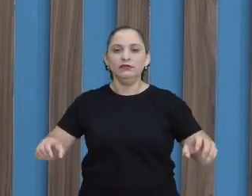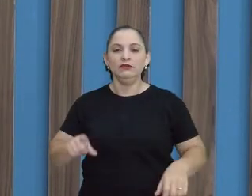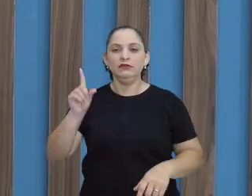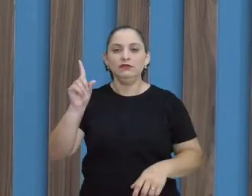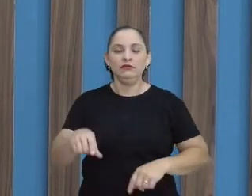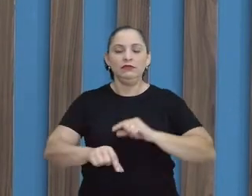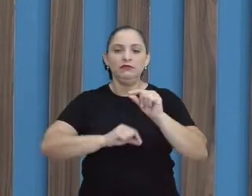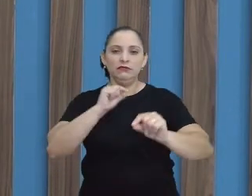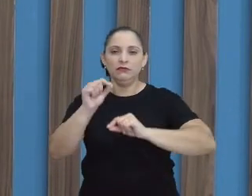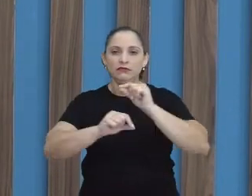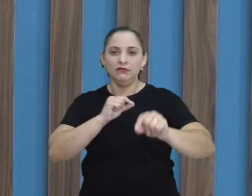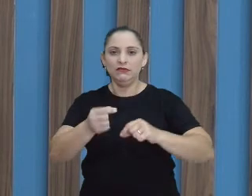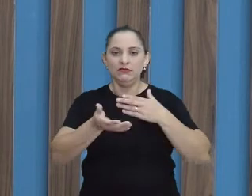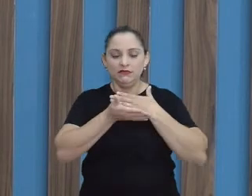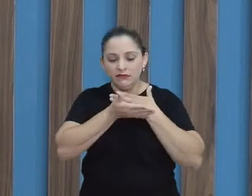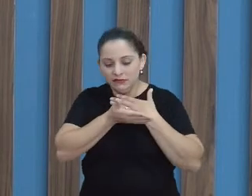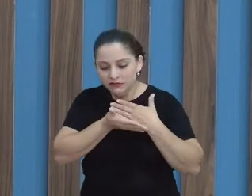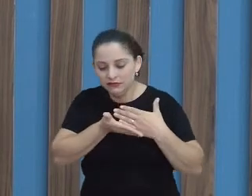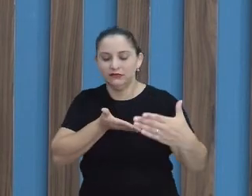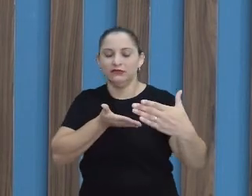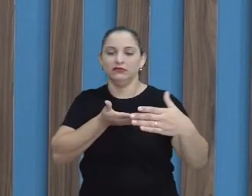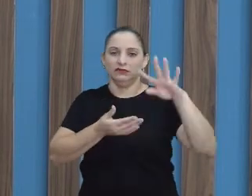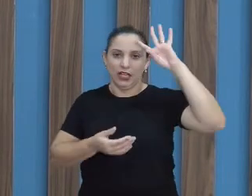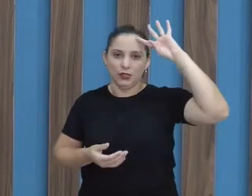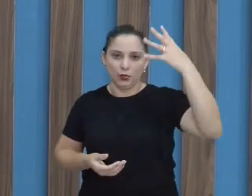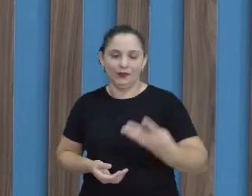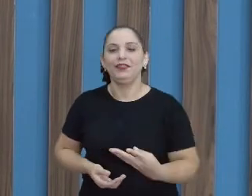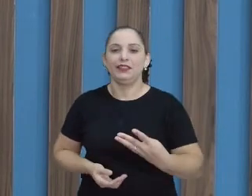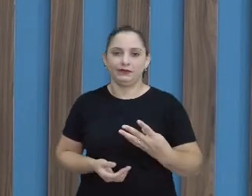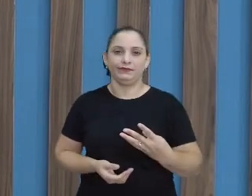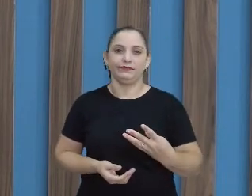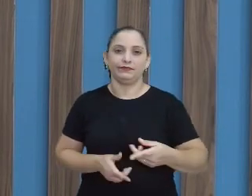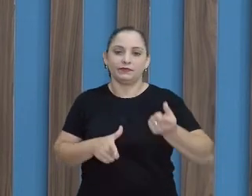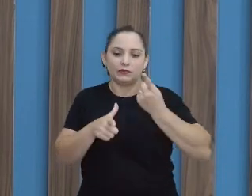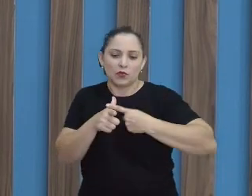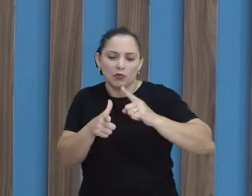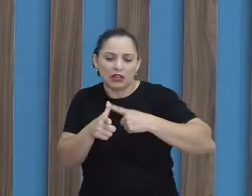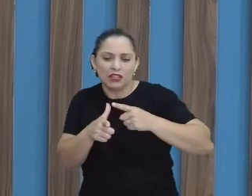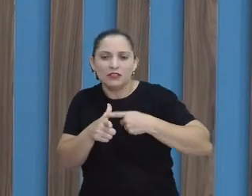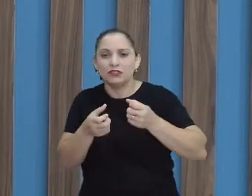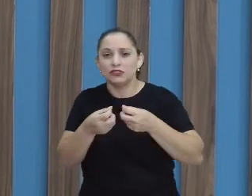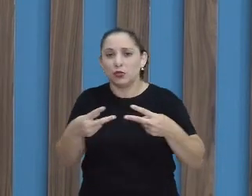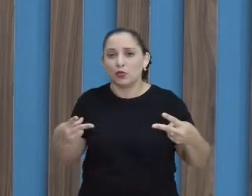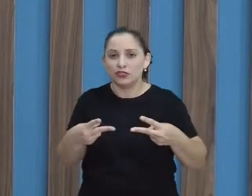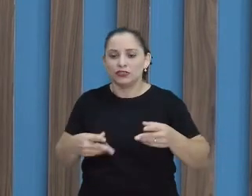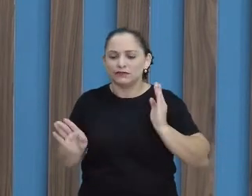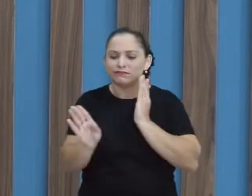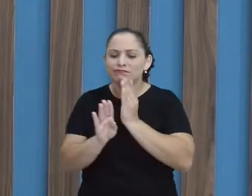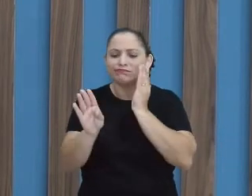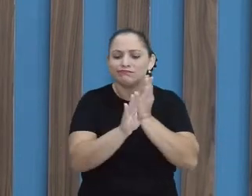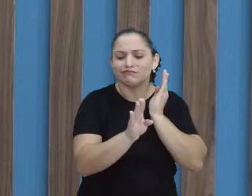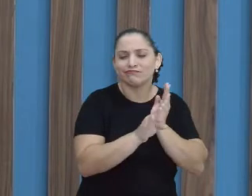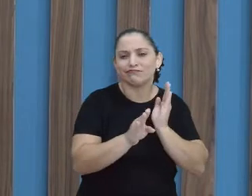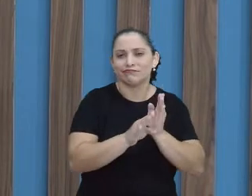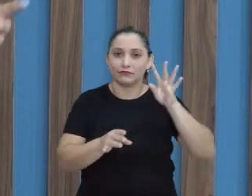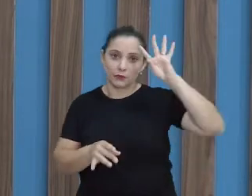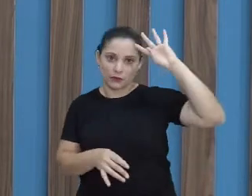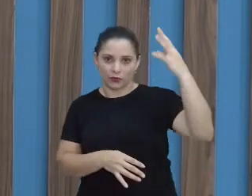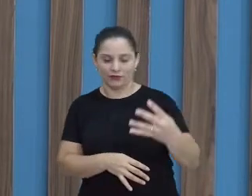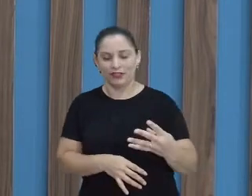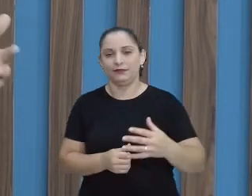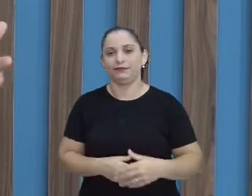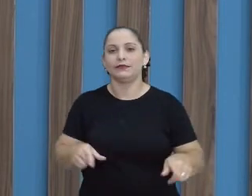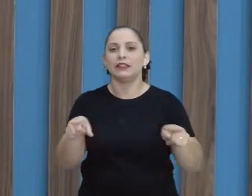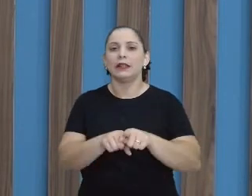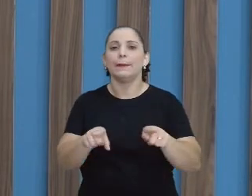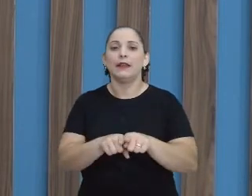o pontapé inicial para a gente resolver determinada situação, determinado problema, tá? Outra coisa bastante interessante que o Tiago trouxe é em relação